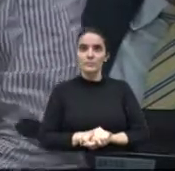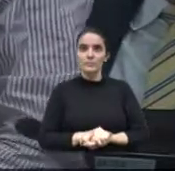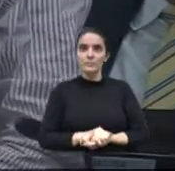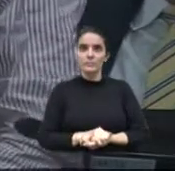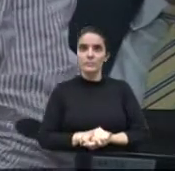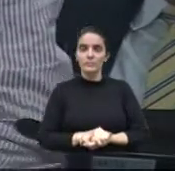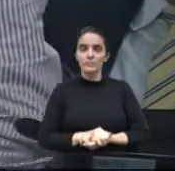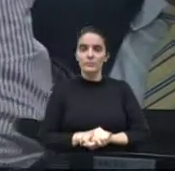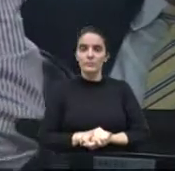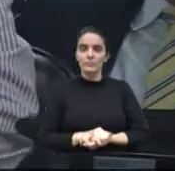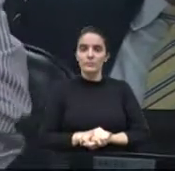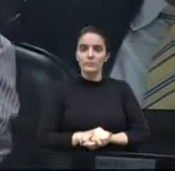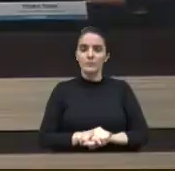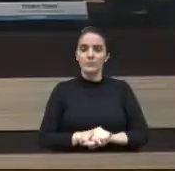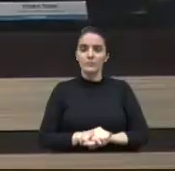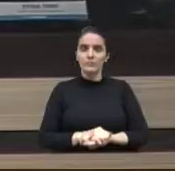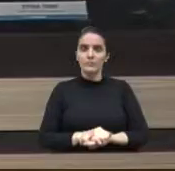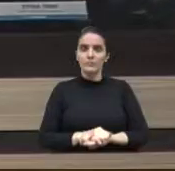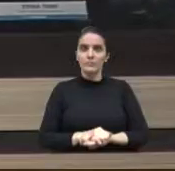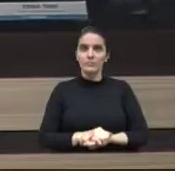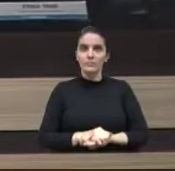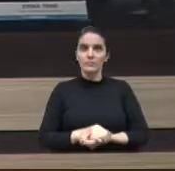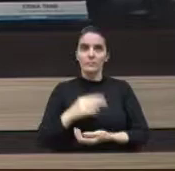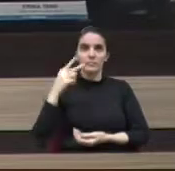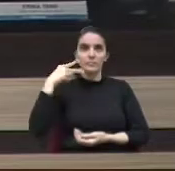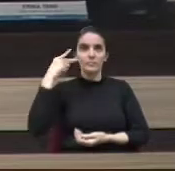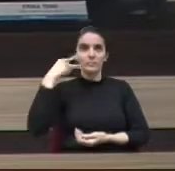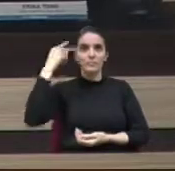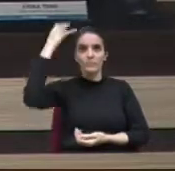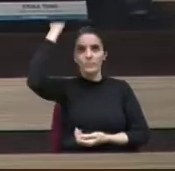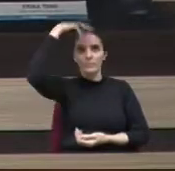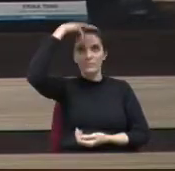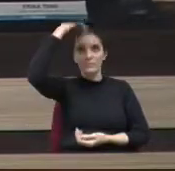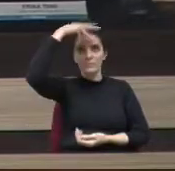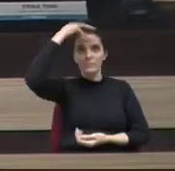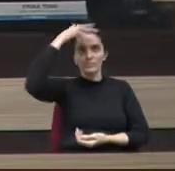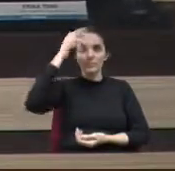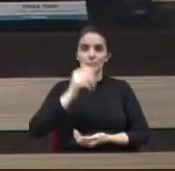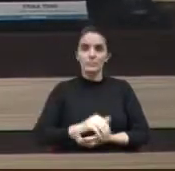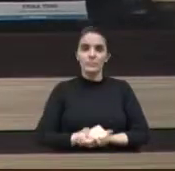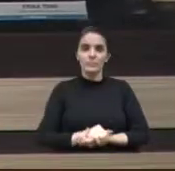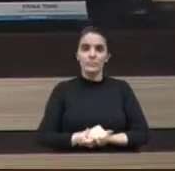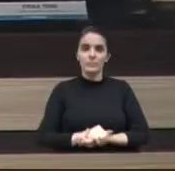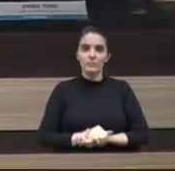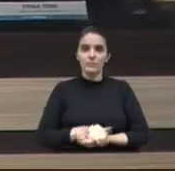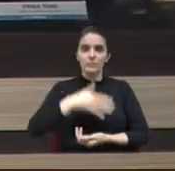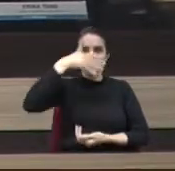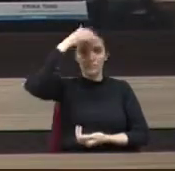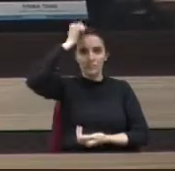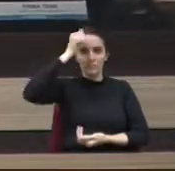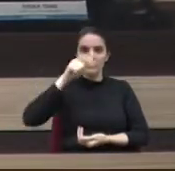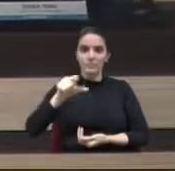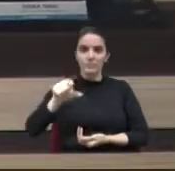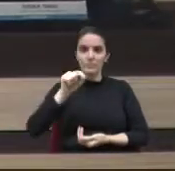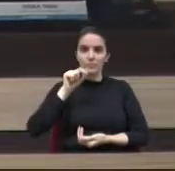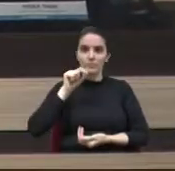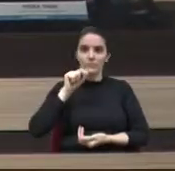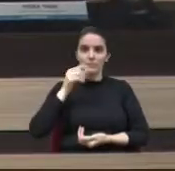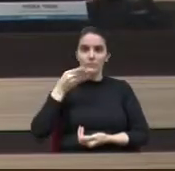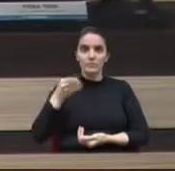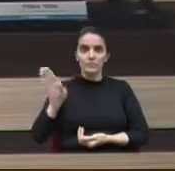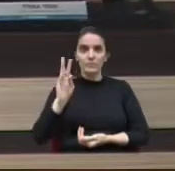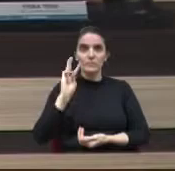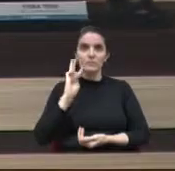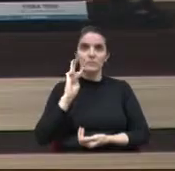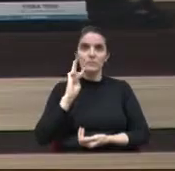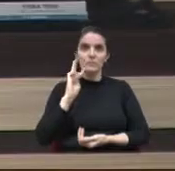Concede a palavra, senhor? Vereadora Érica Tanque. Estarei nomeando, eu fiquei de ir lá amanhã, né, na terça-feira, combinei de ir